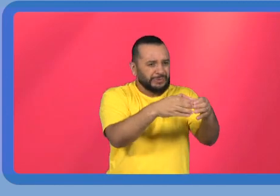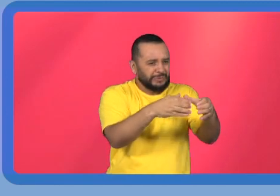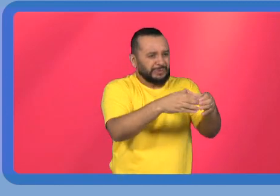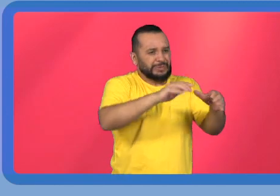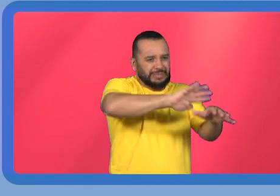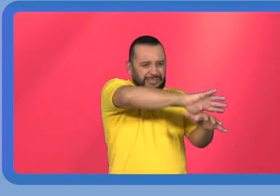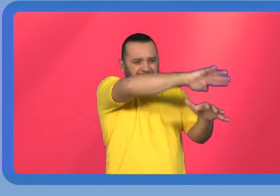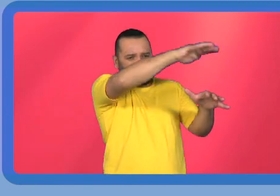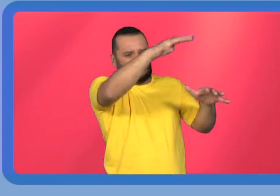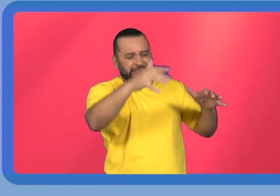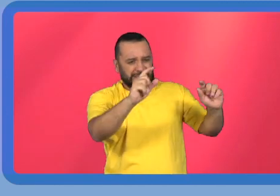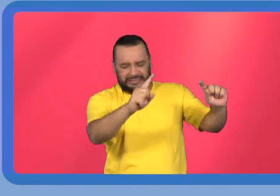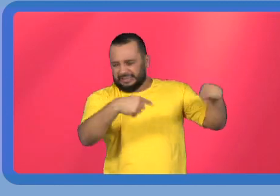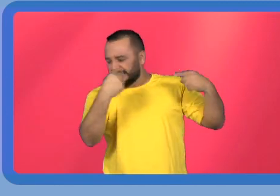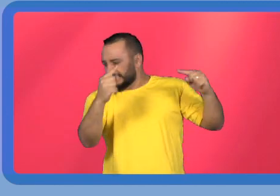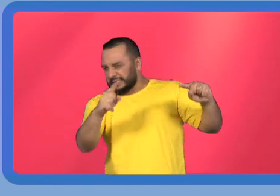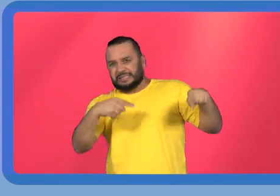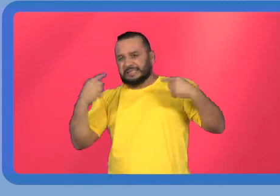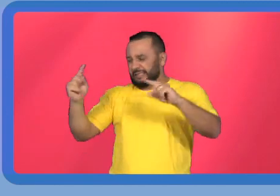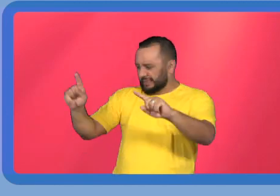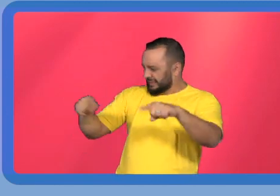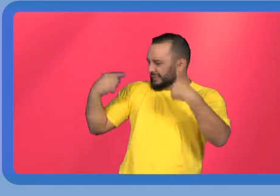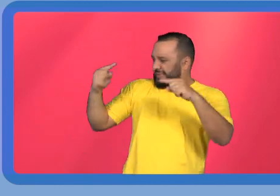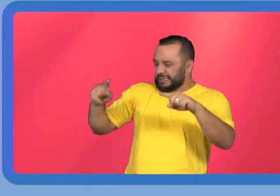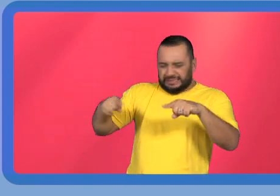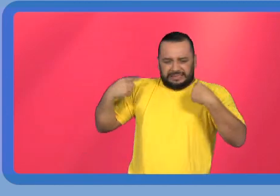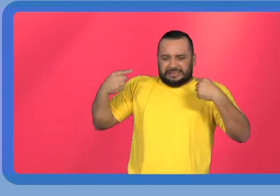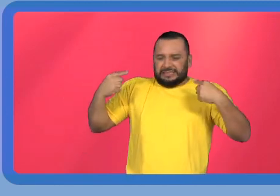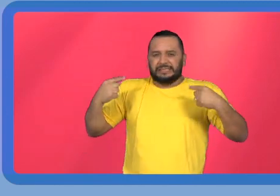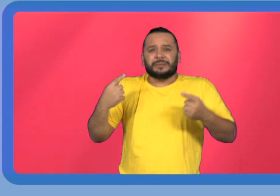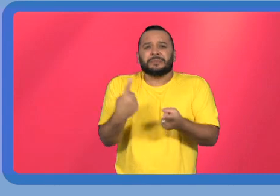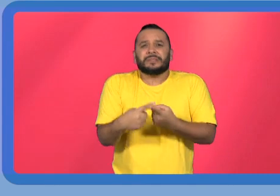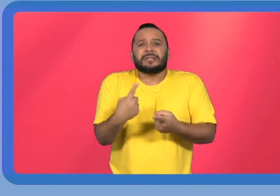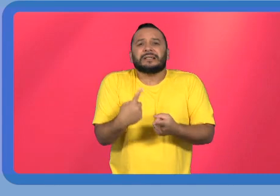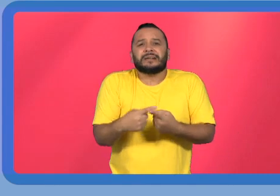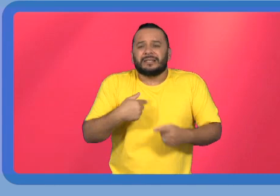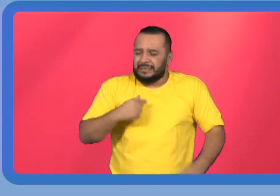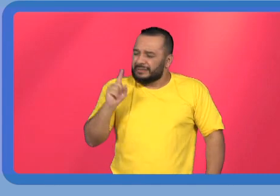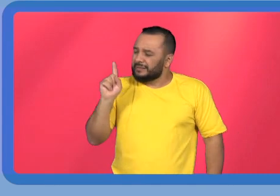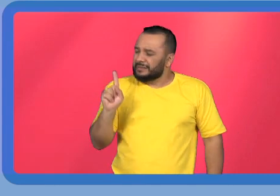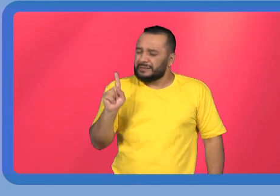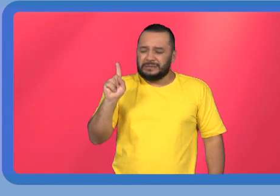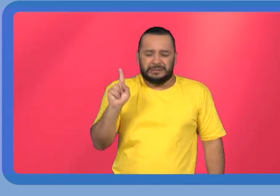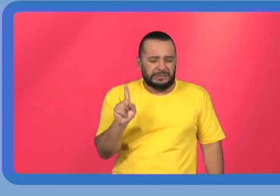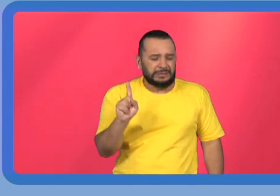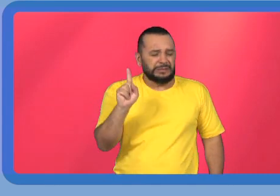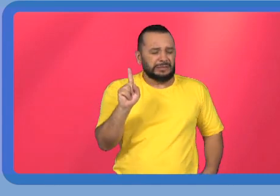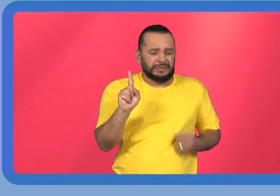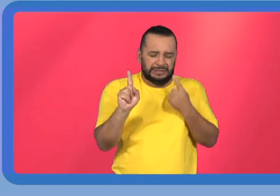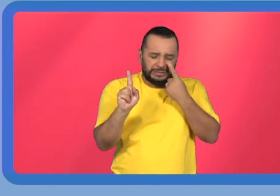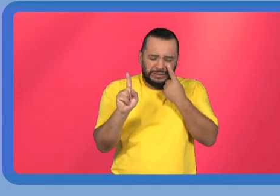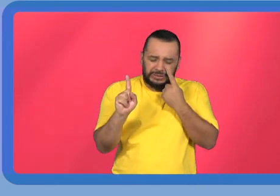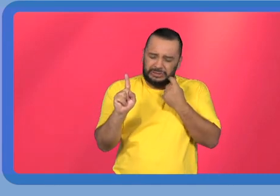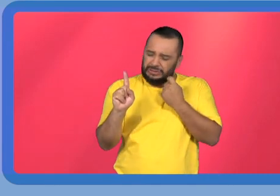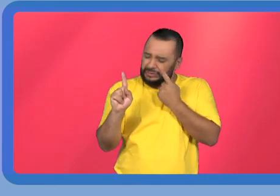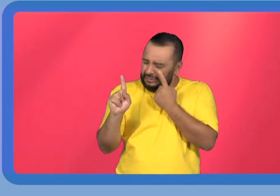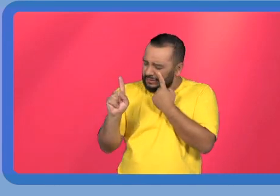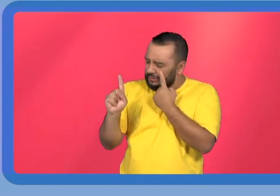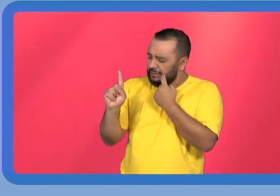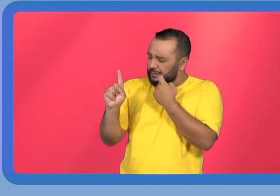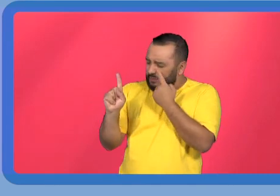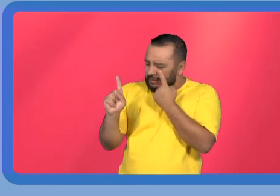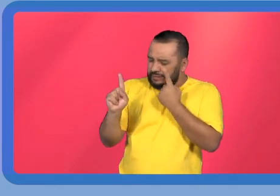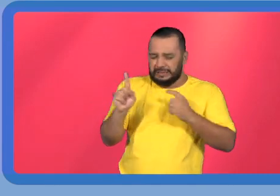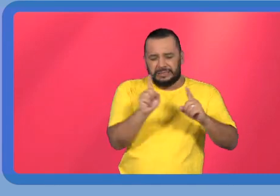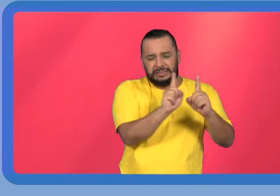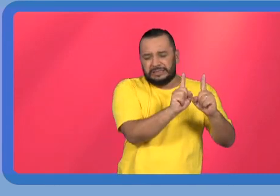me fazem zombaria. Por me ver andar chorando, por me ver andar chorando. Sem a